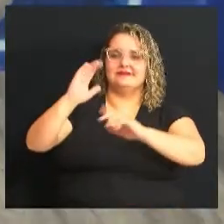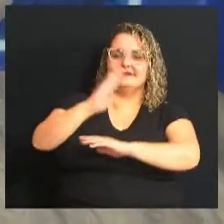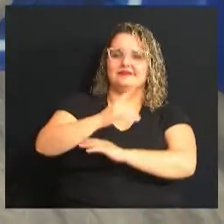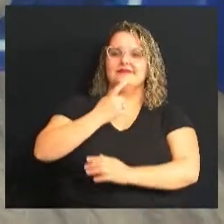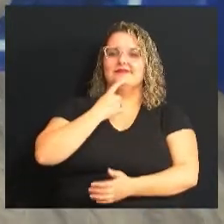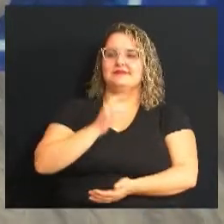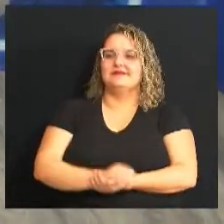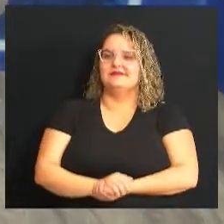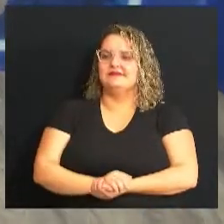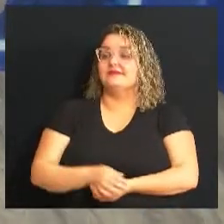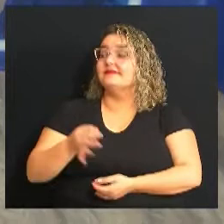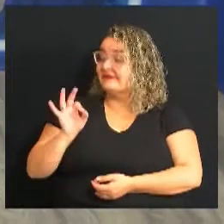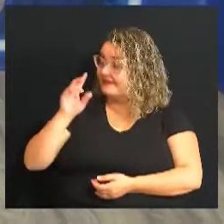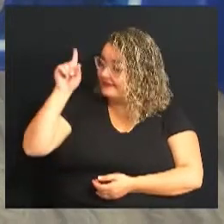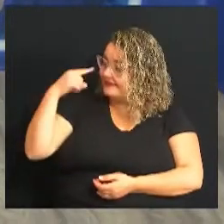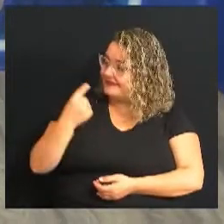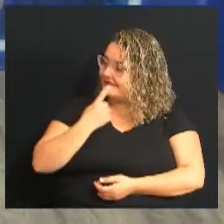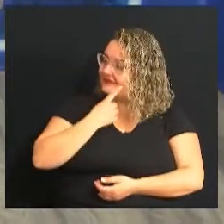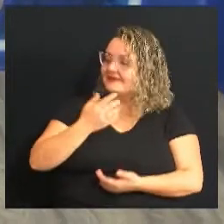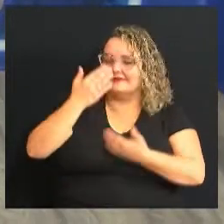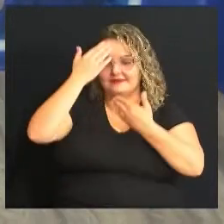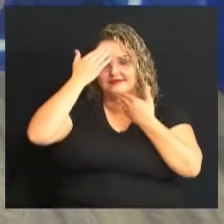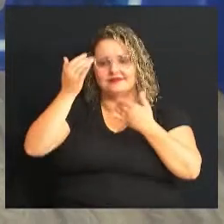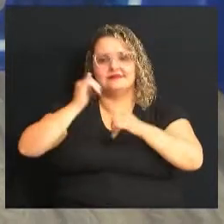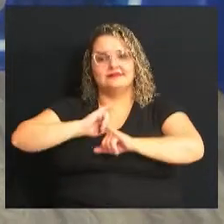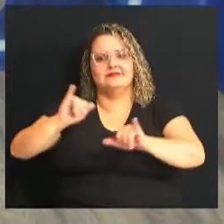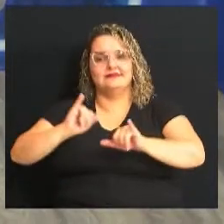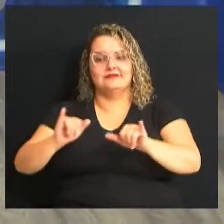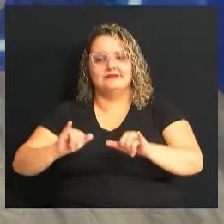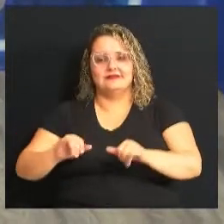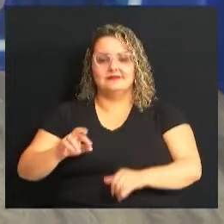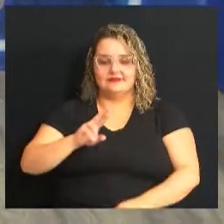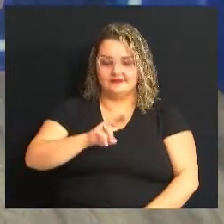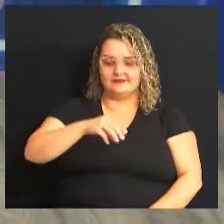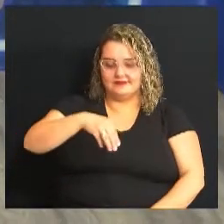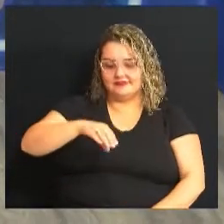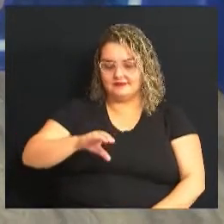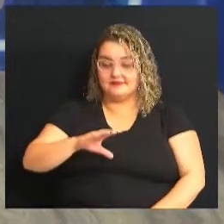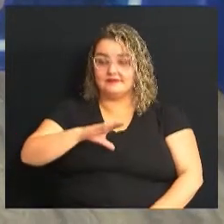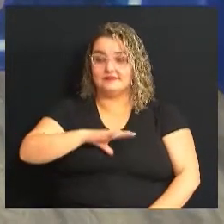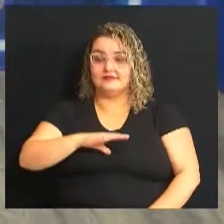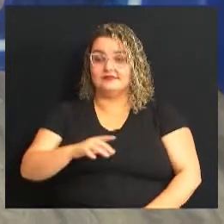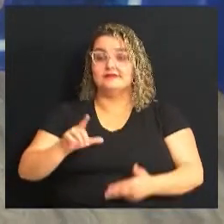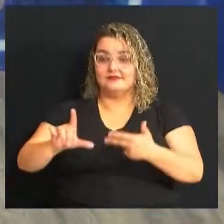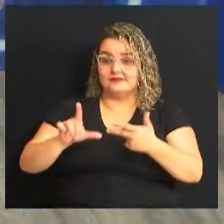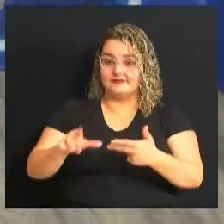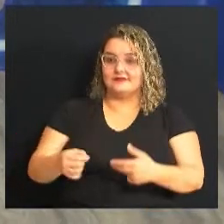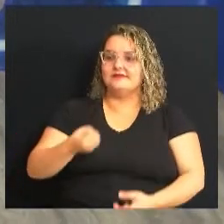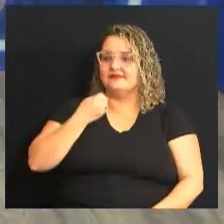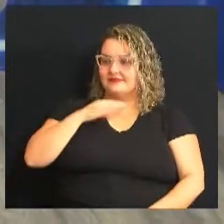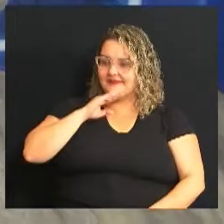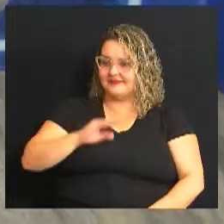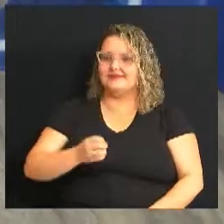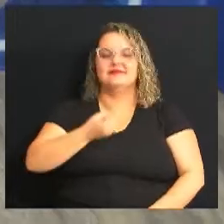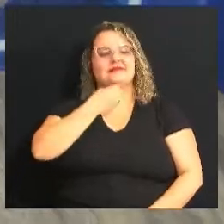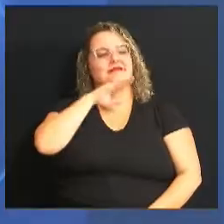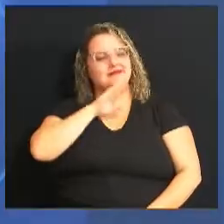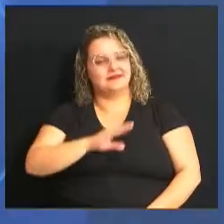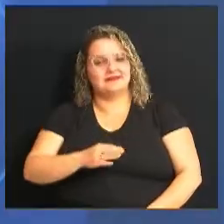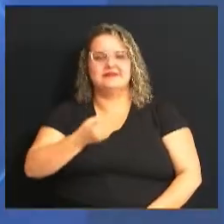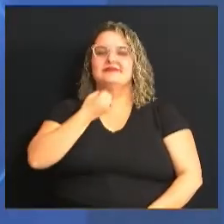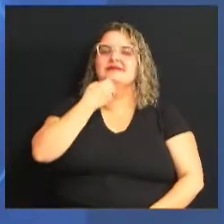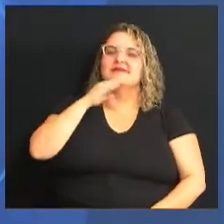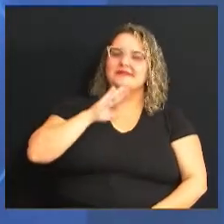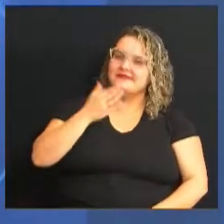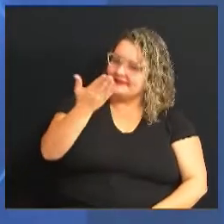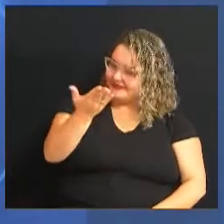certo então, Mirna Abreu, muito obrigado pelas notícias da Metrópole de Campinas, do Legislativo, e uma boa tarde. Uma boa tarde e uma boa tarde